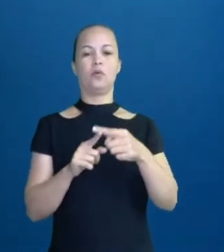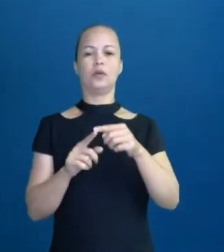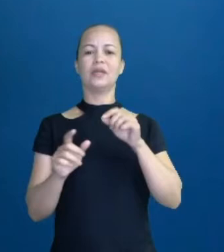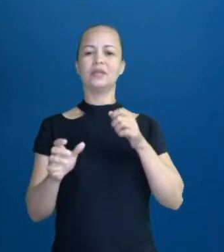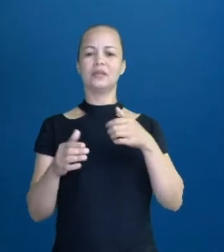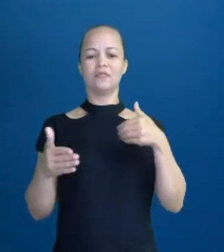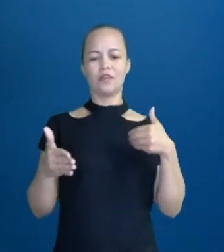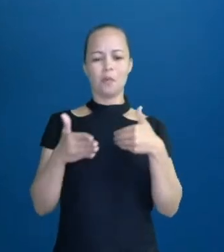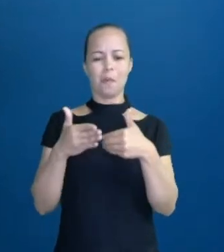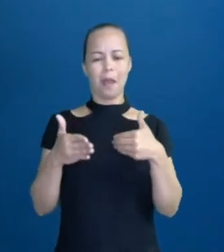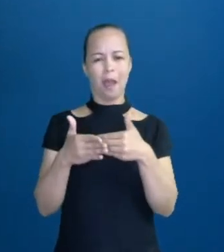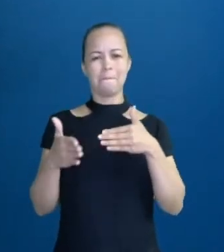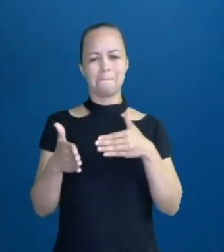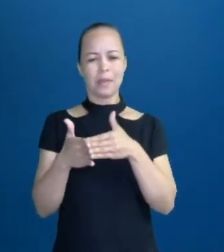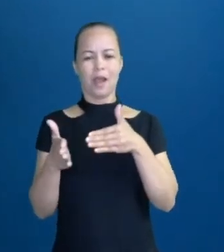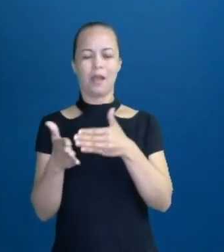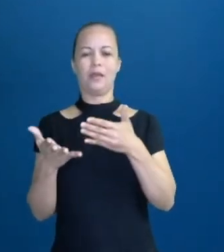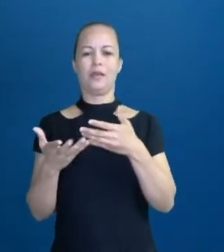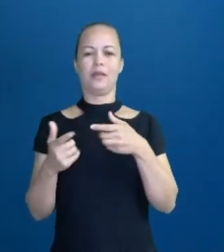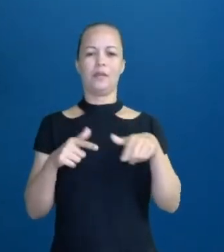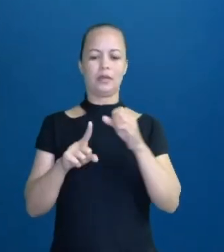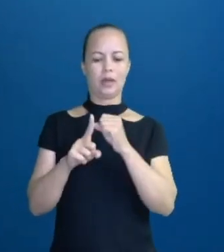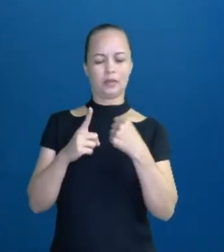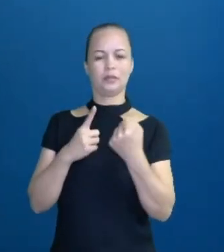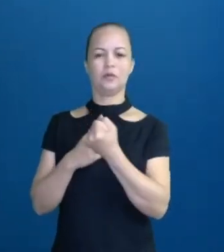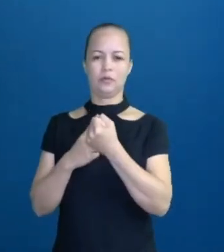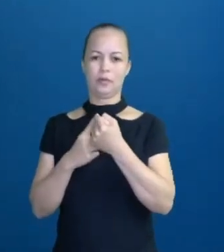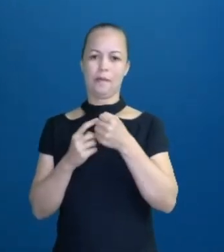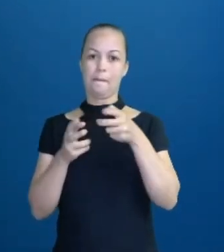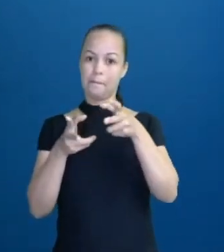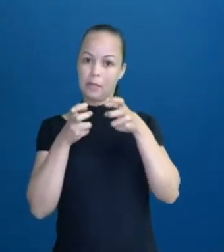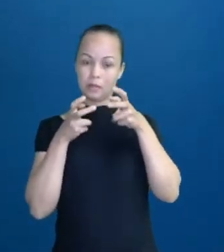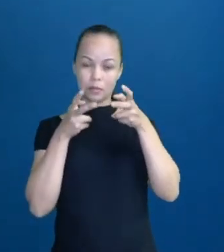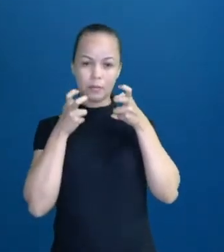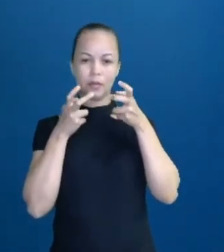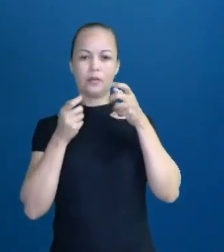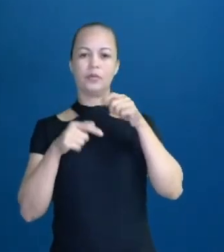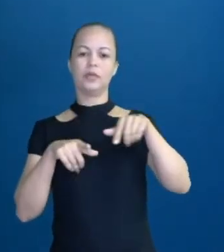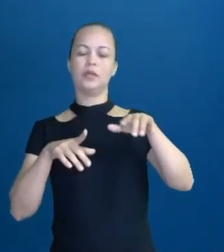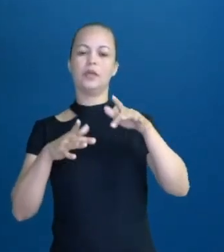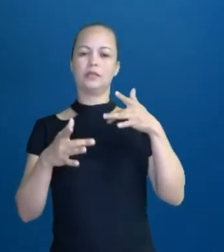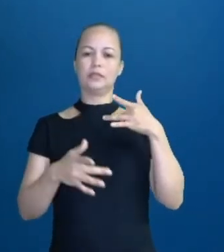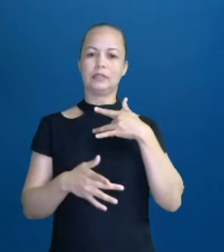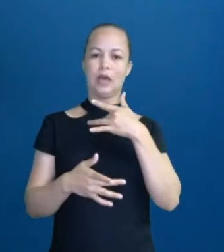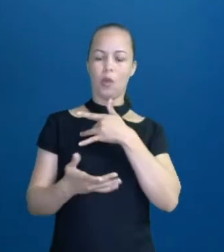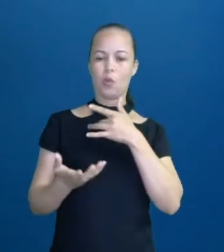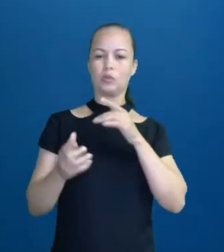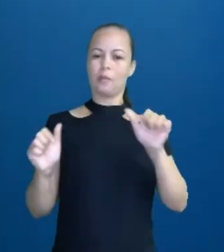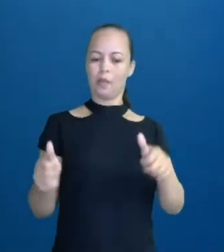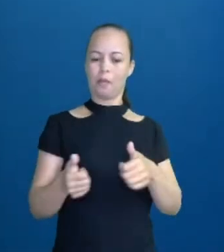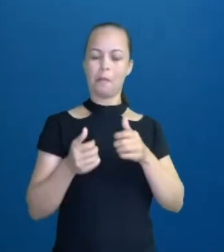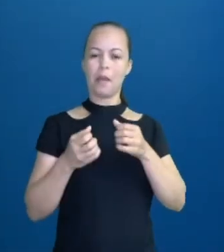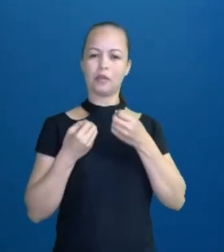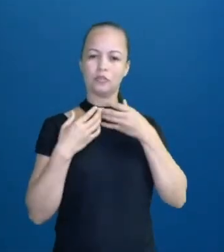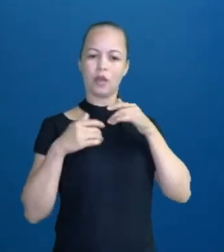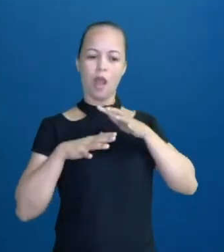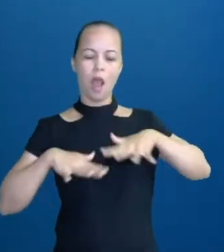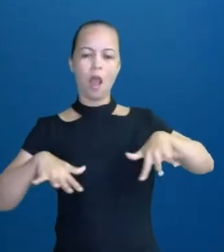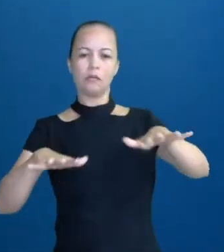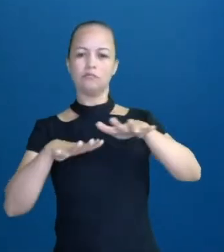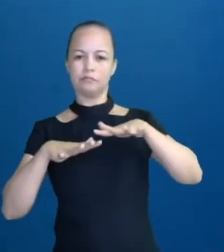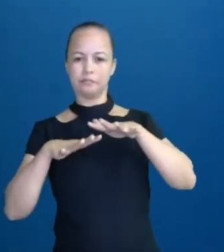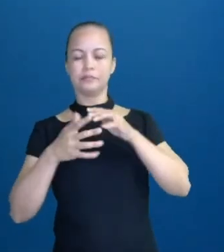bem-estar social. Perceberam como o conceito de saúde é bem mais amplo? Portanto, doença é quando qualquer um dos